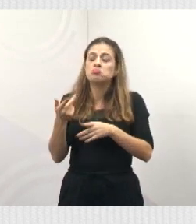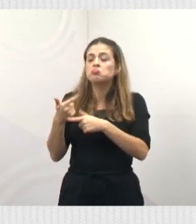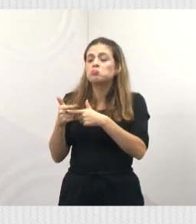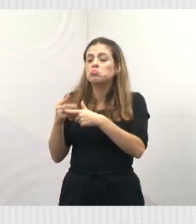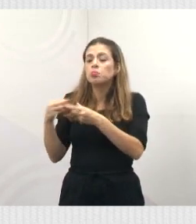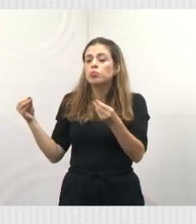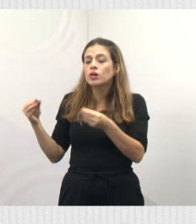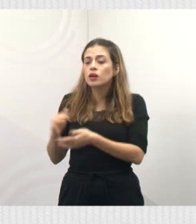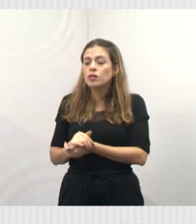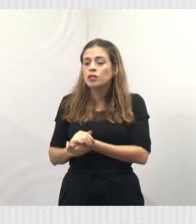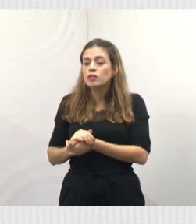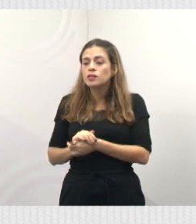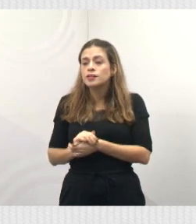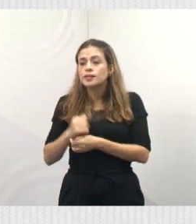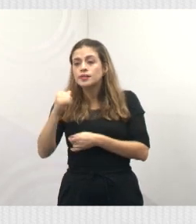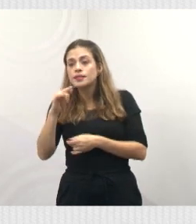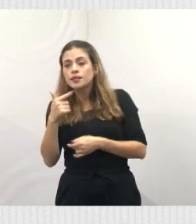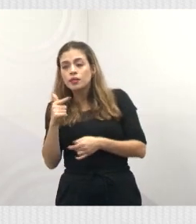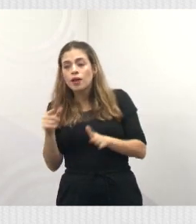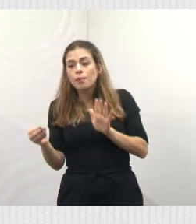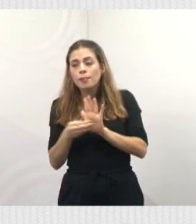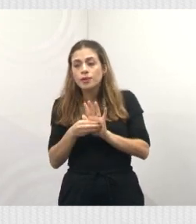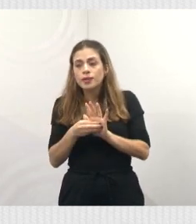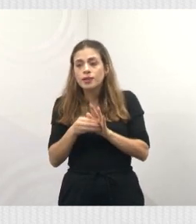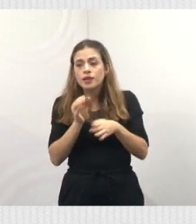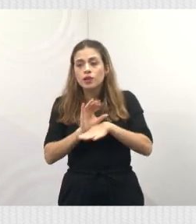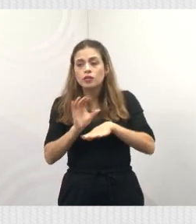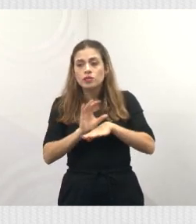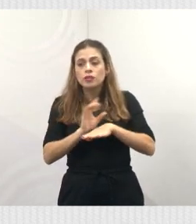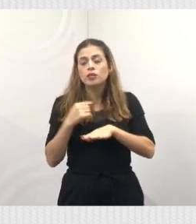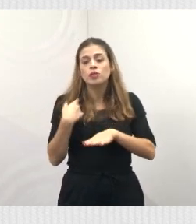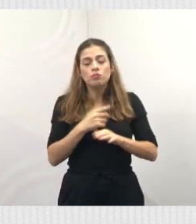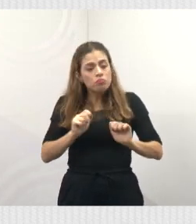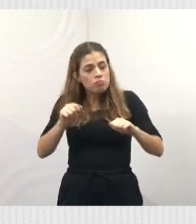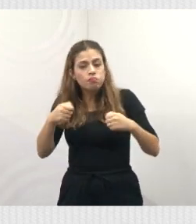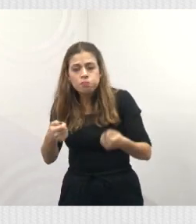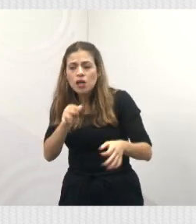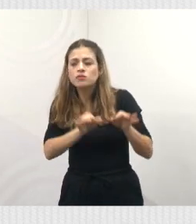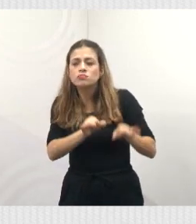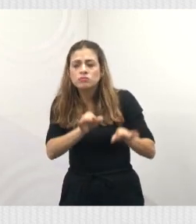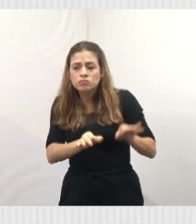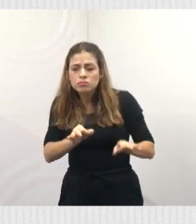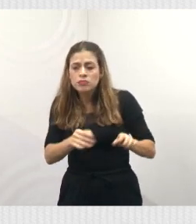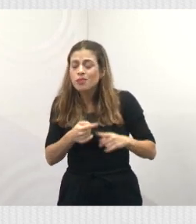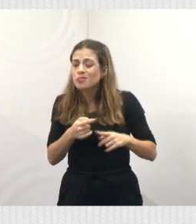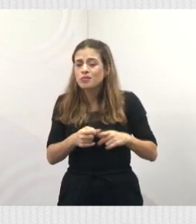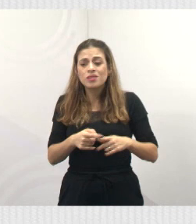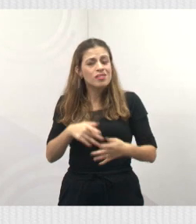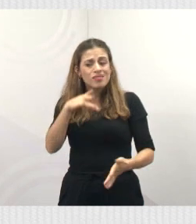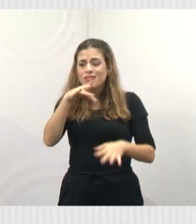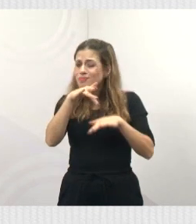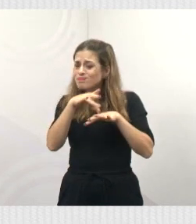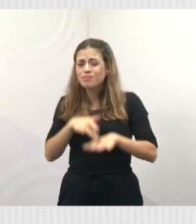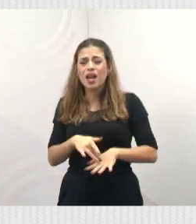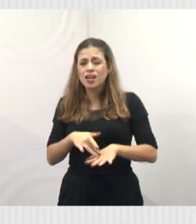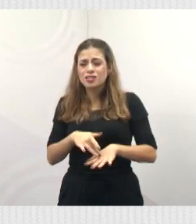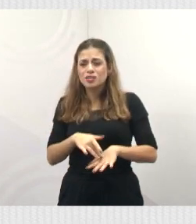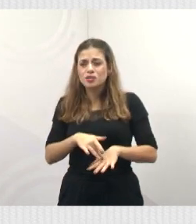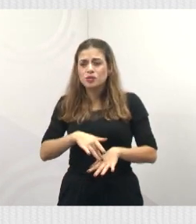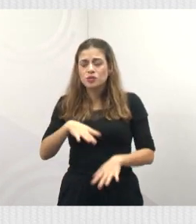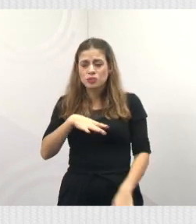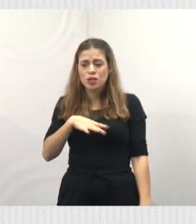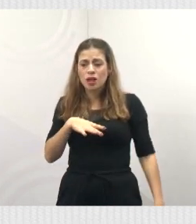e se não tivesse emenda da Constituição, nós estávamos dispostos a enfrentar isso na Justiça, que não é admissível que o município